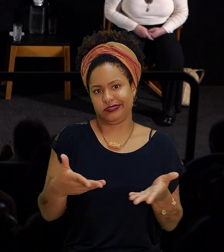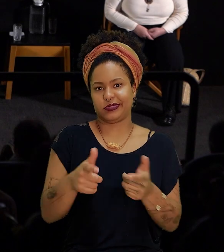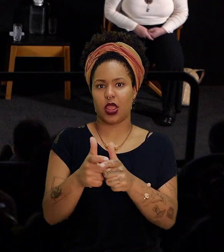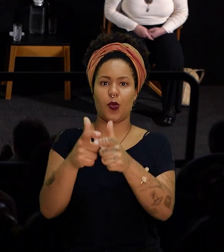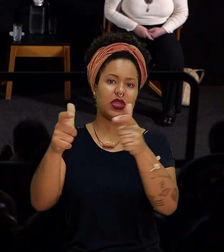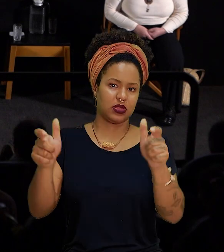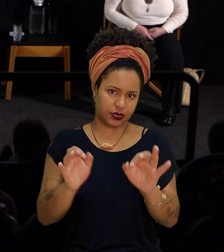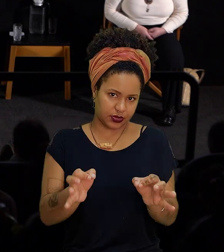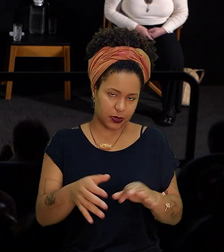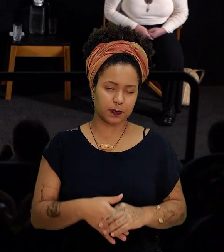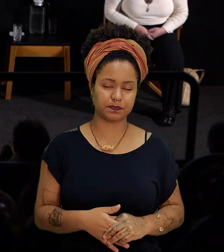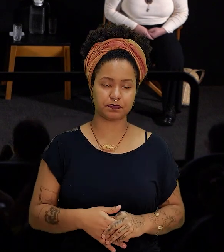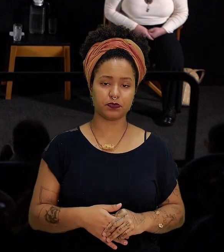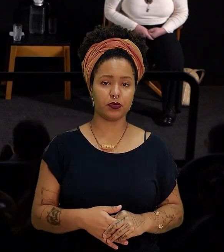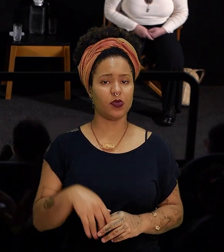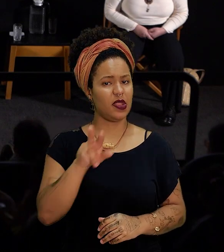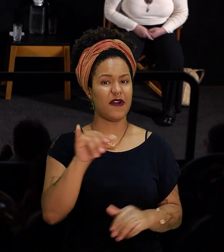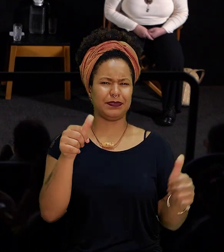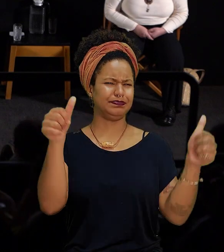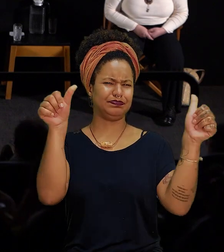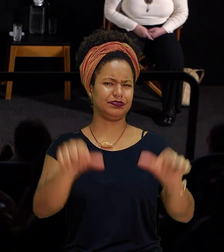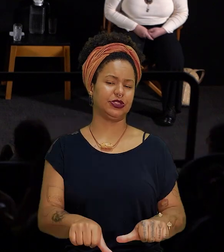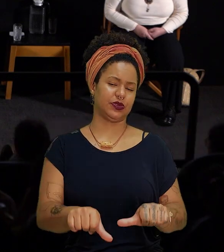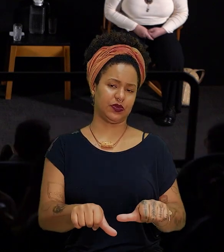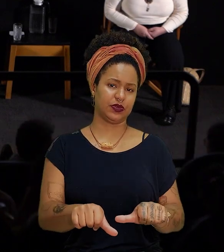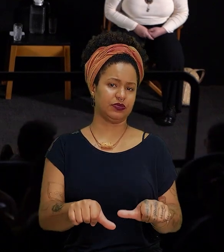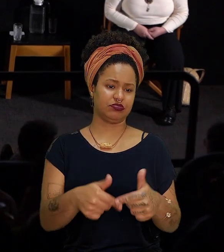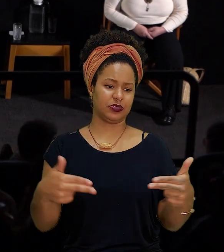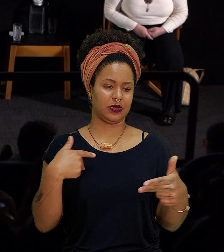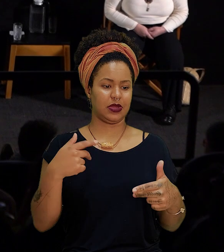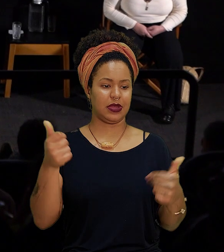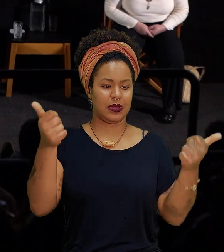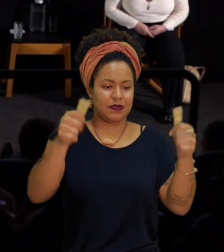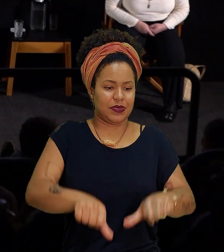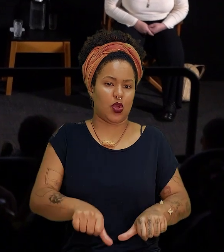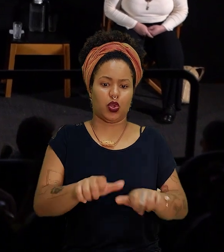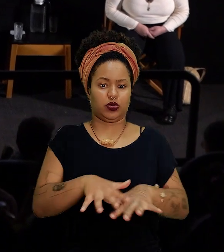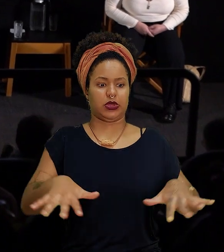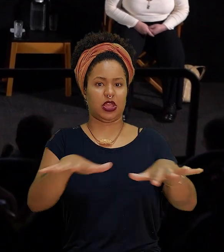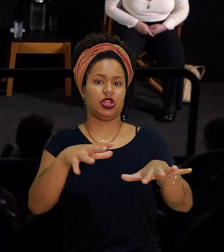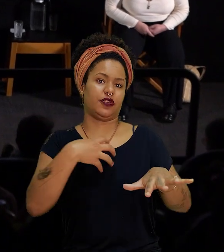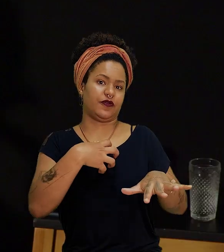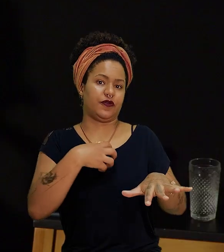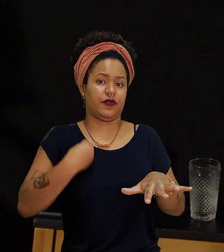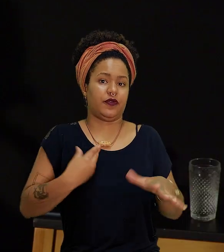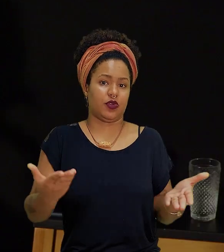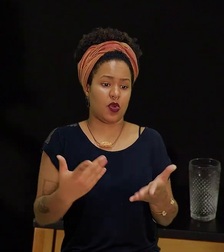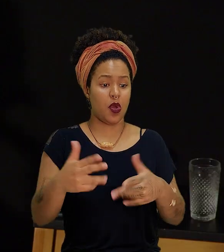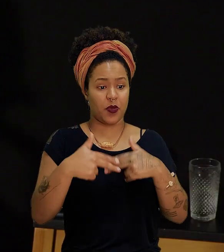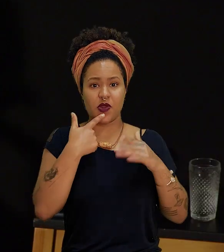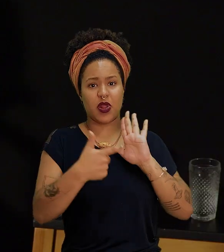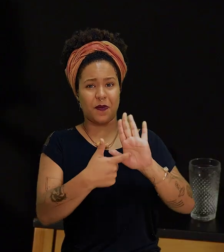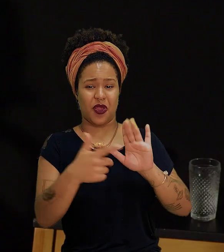está aumentando, tá certo? Vai ser muito pior do que o quadro que está pintado aqui. É por isso que eu falo que isso